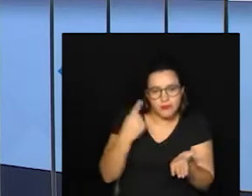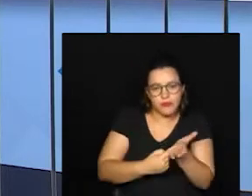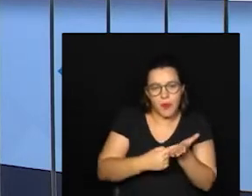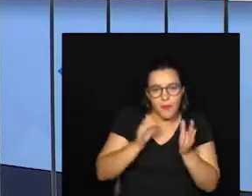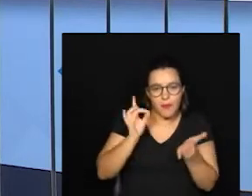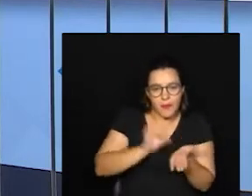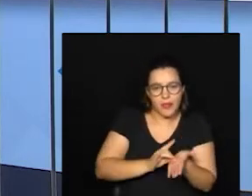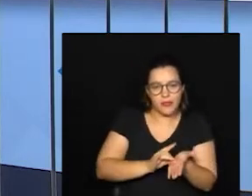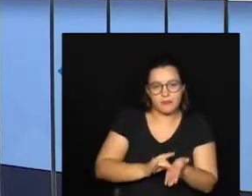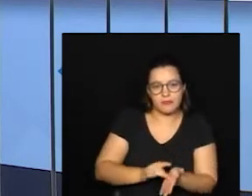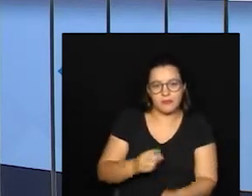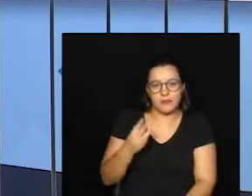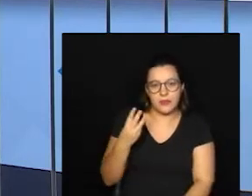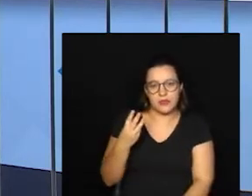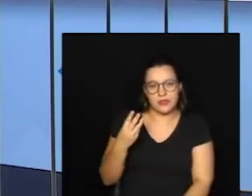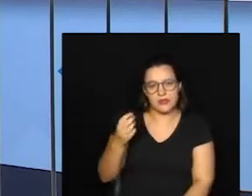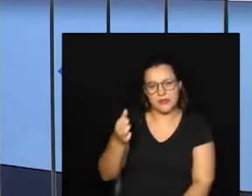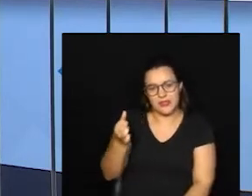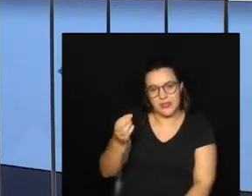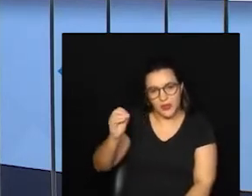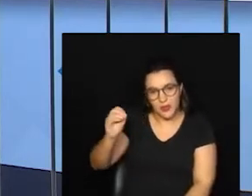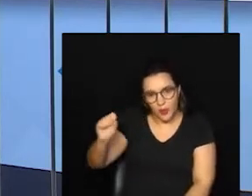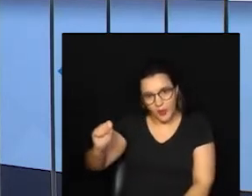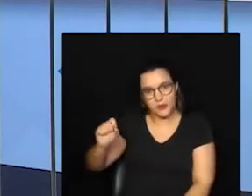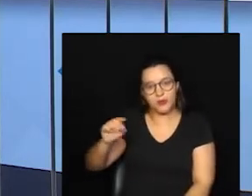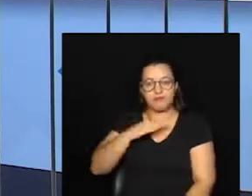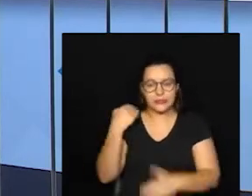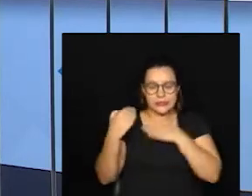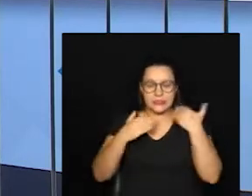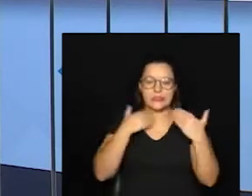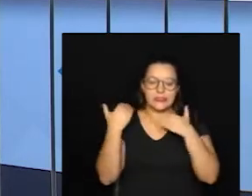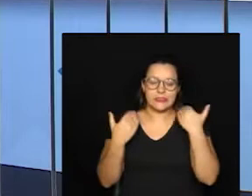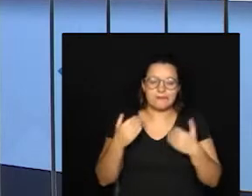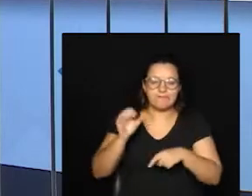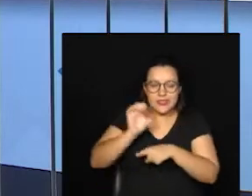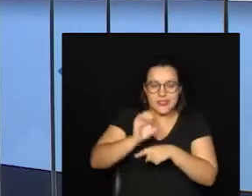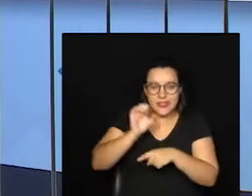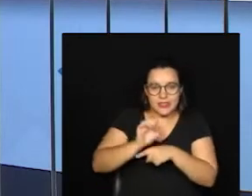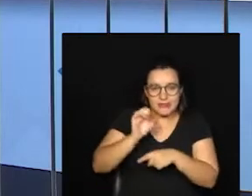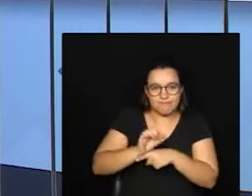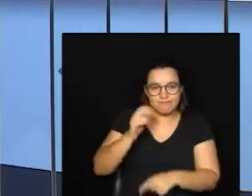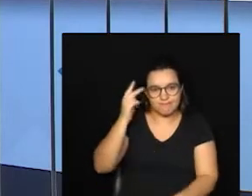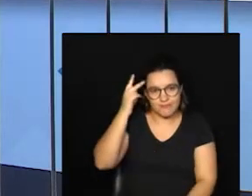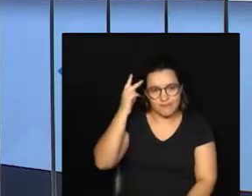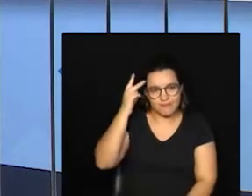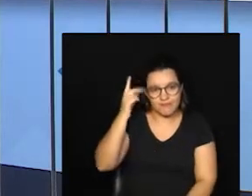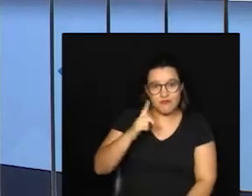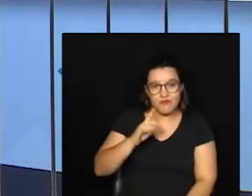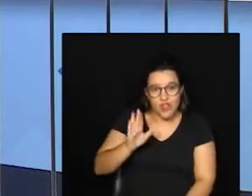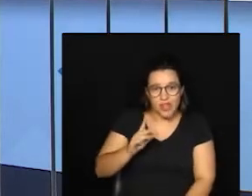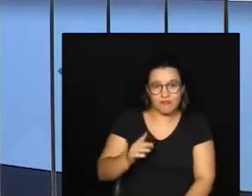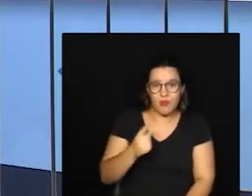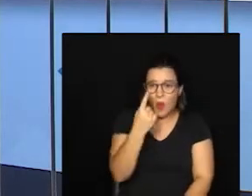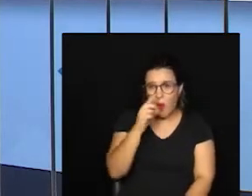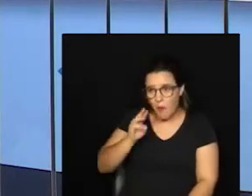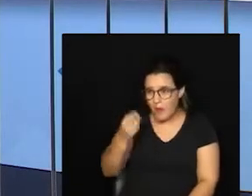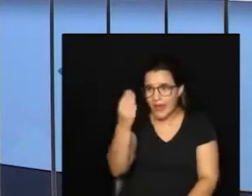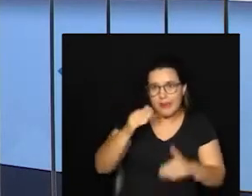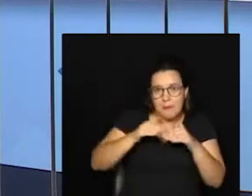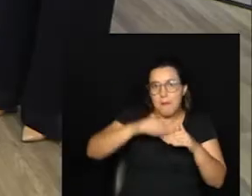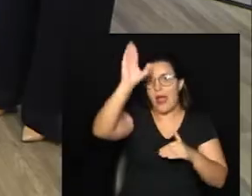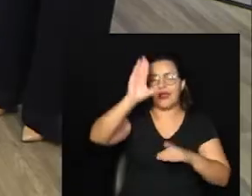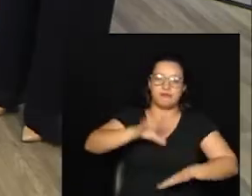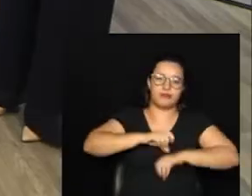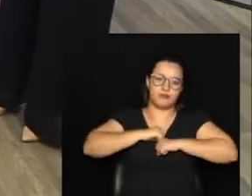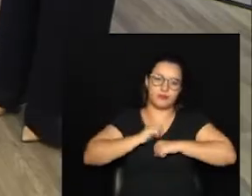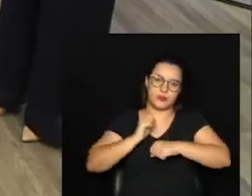36.178 óbitos, ou seja, o estado de São Paulo já ultrapassa 1 milhão de casos da Covid-19.